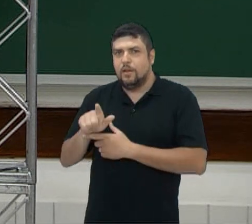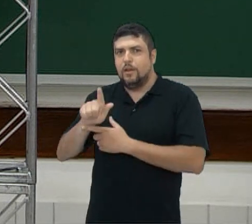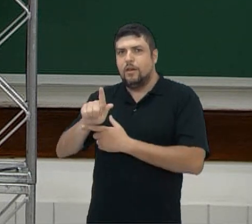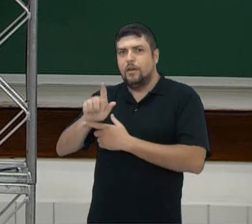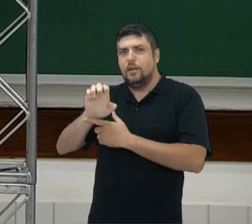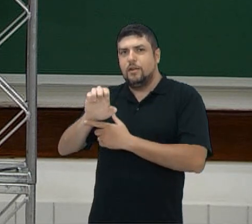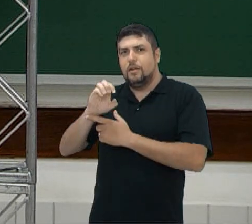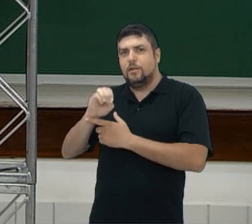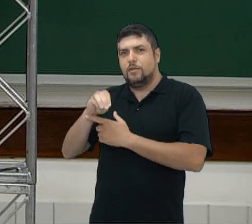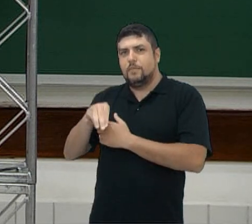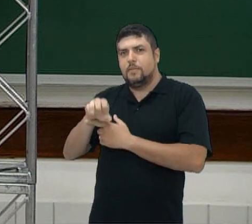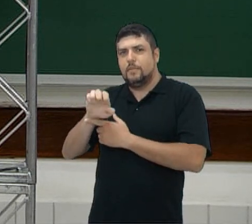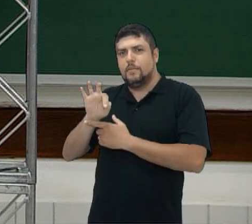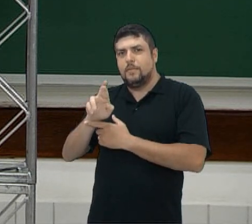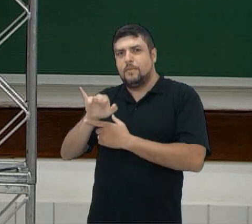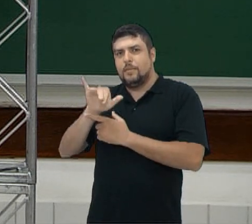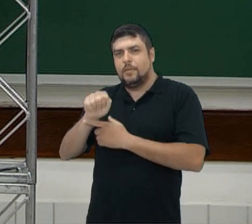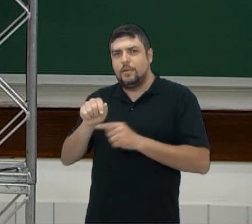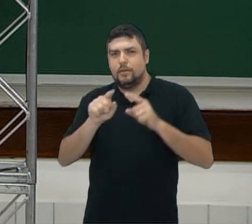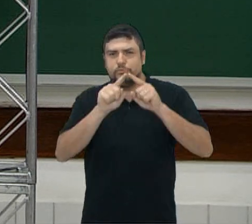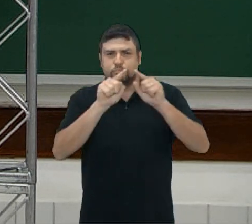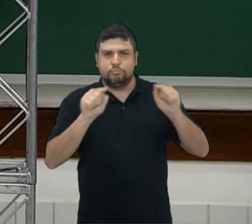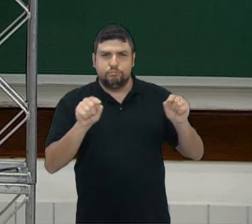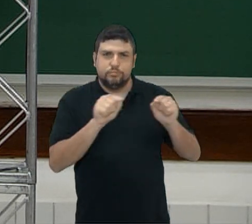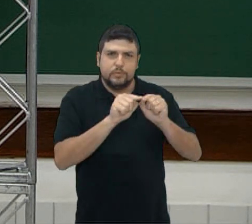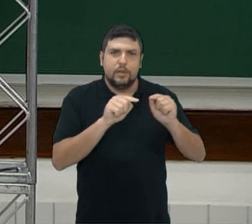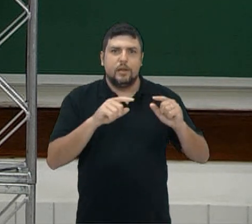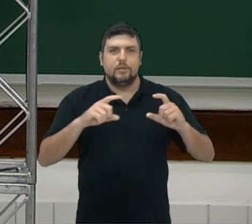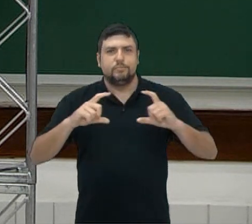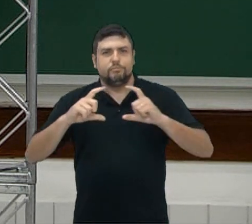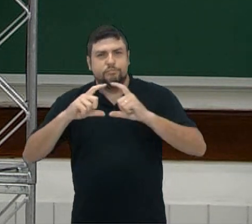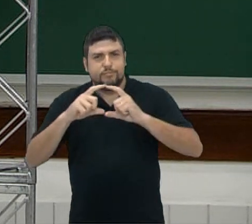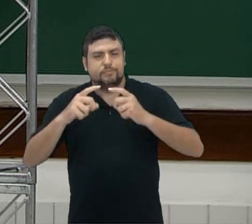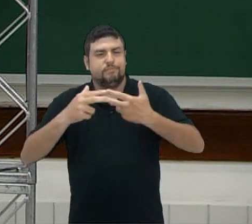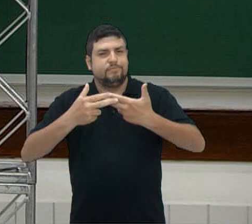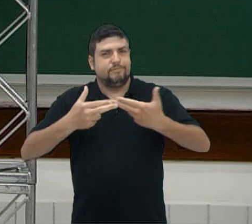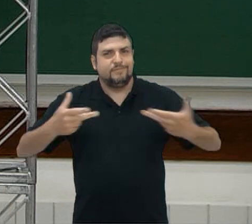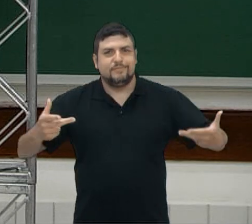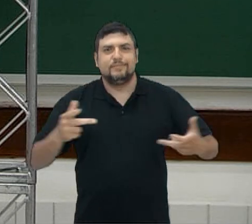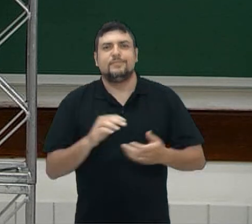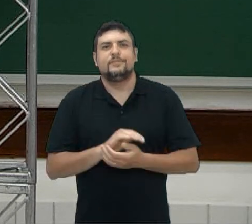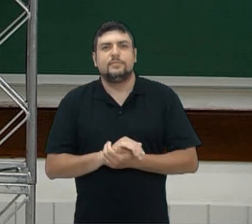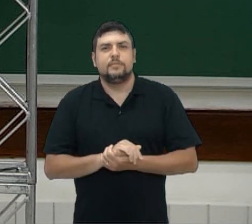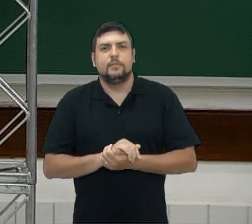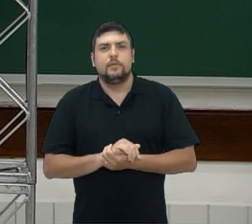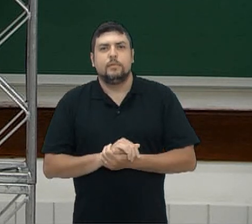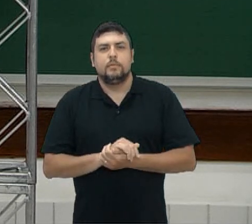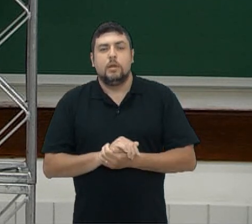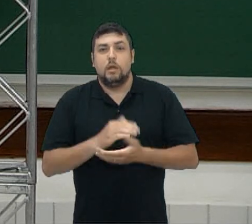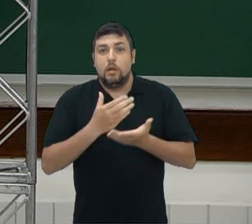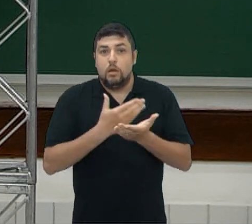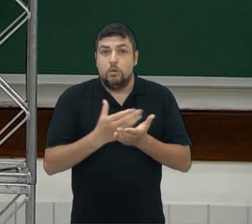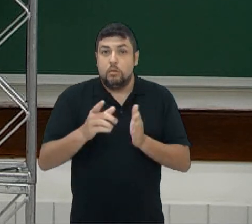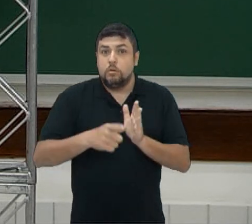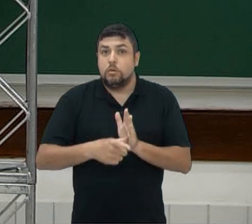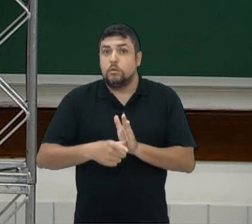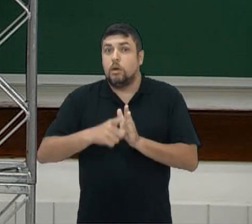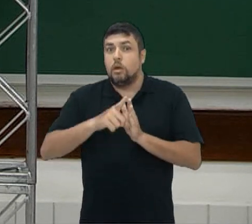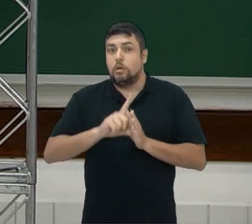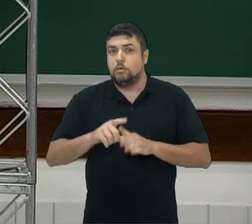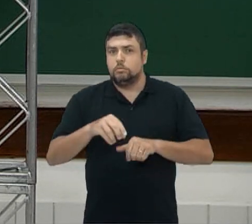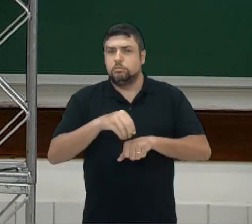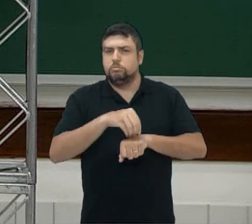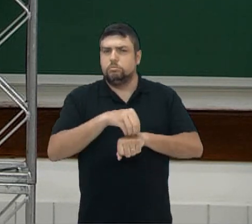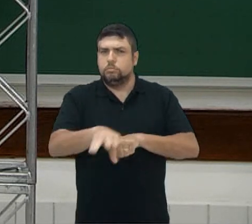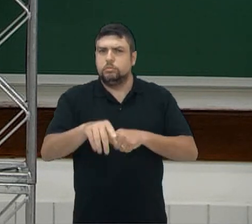sobre polígonos? Vocês ficaram bem ligados na aula anterior, né? Então, mas antes de começarmos a nossa aula, 2